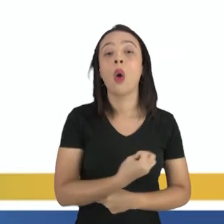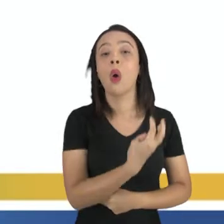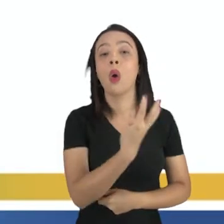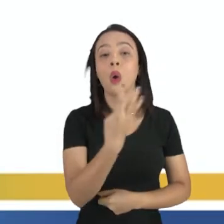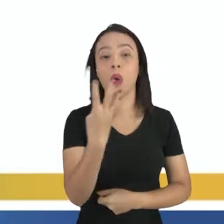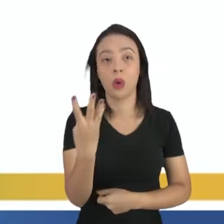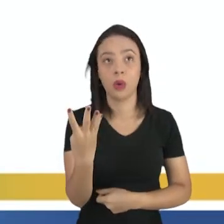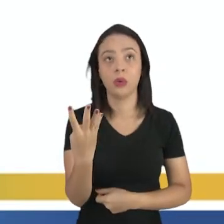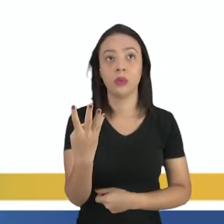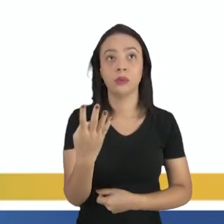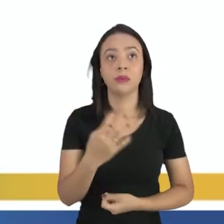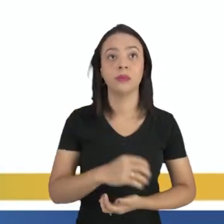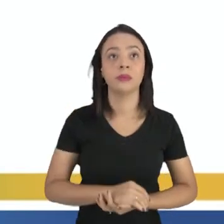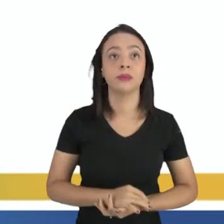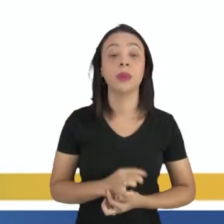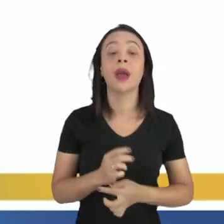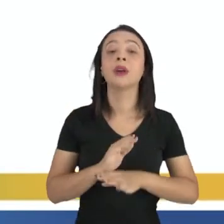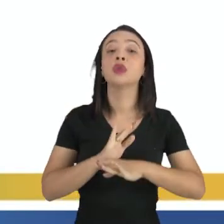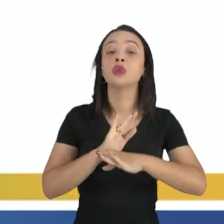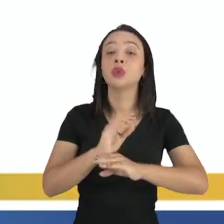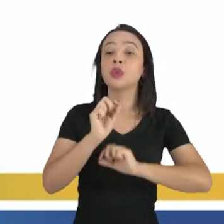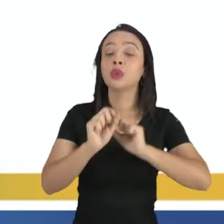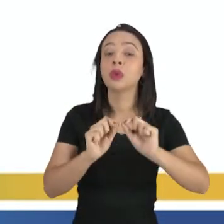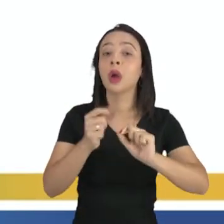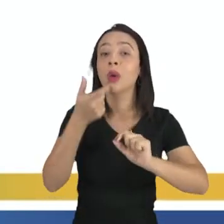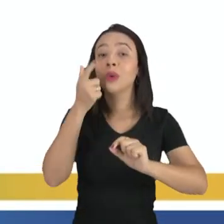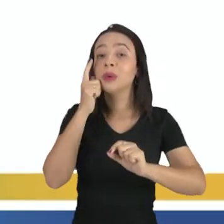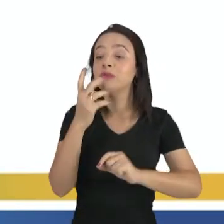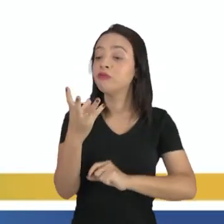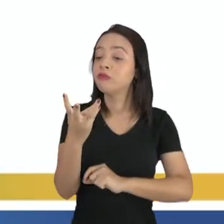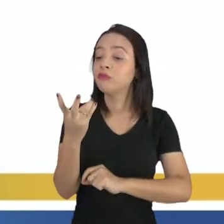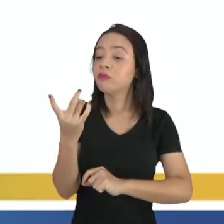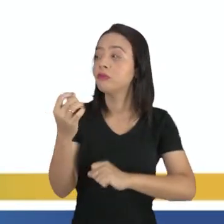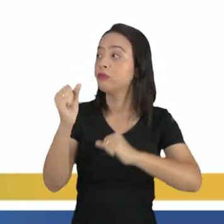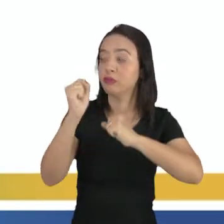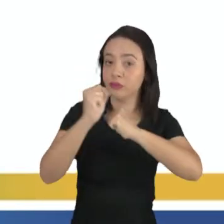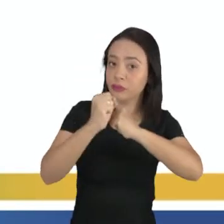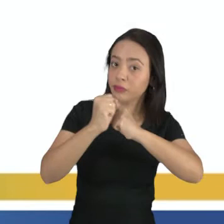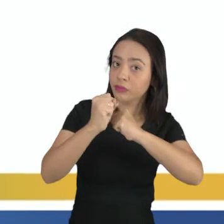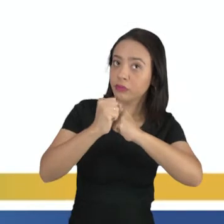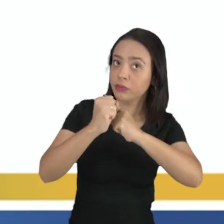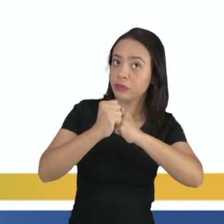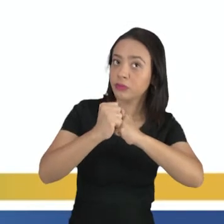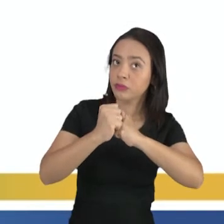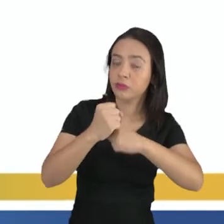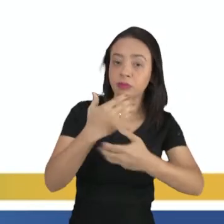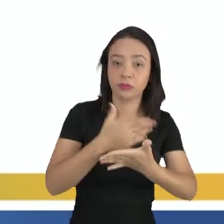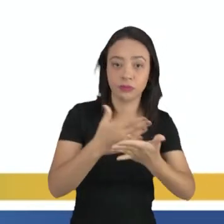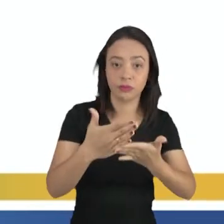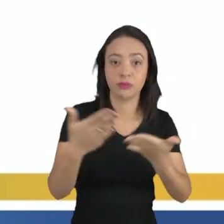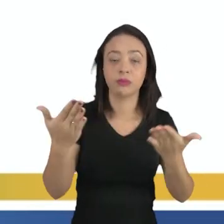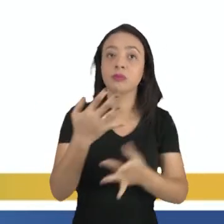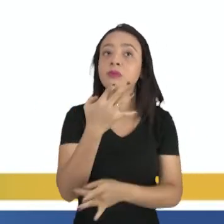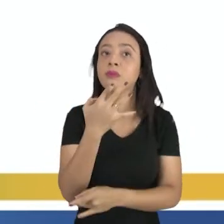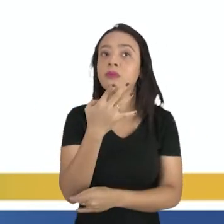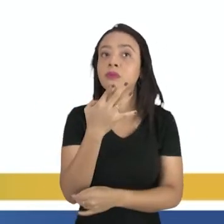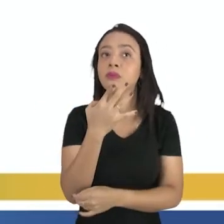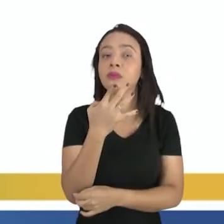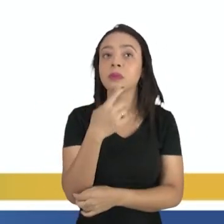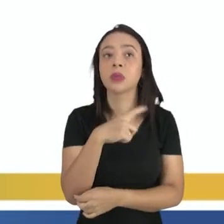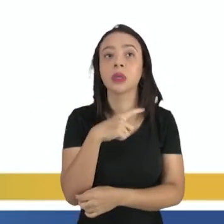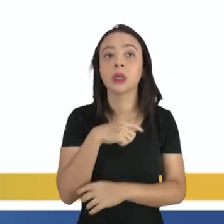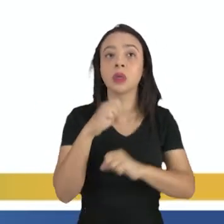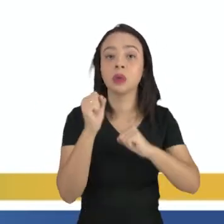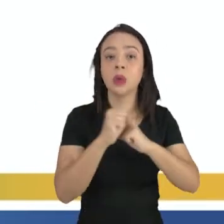são os quantifiers, que nos ajudam a contabilizar esses substantivos. Então, vamos iniciar vendo os quantificadores dos